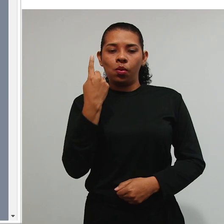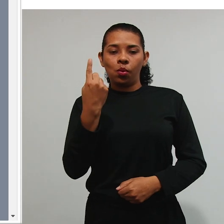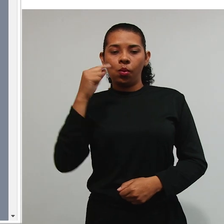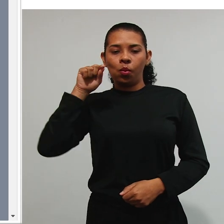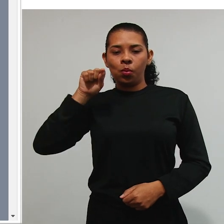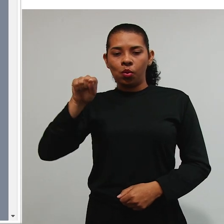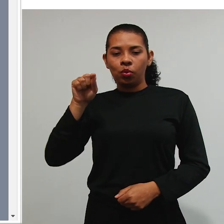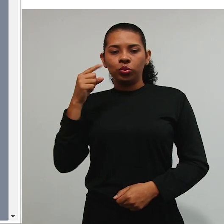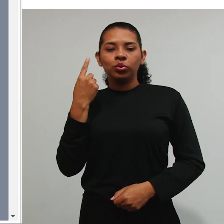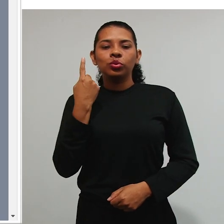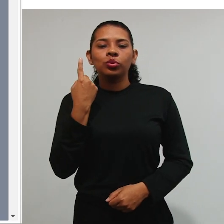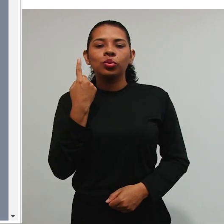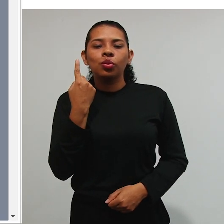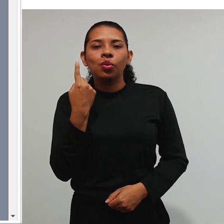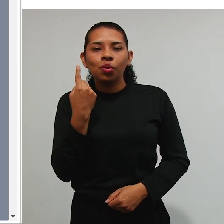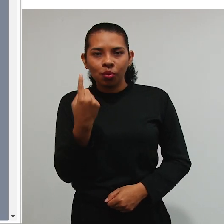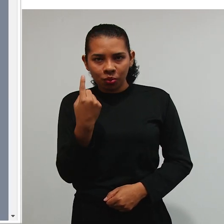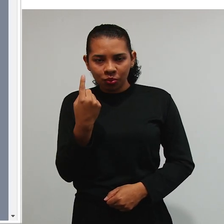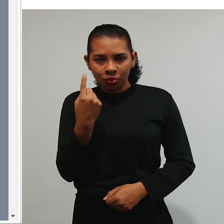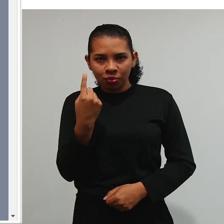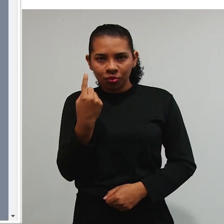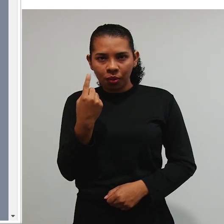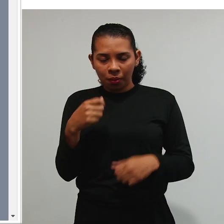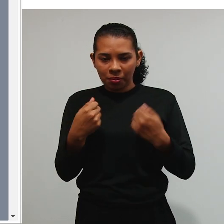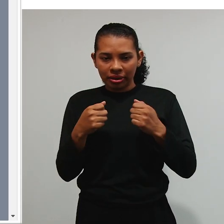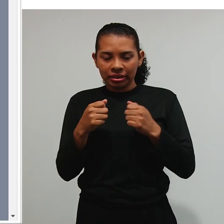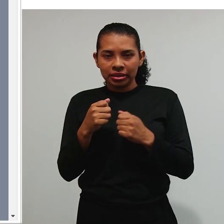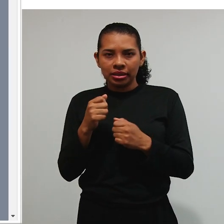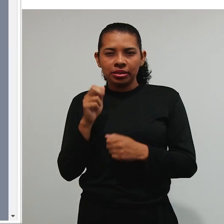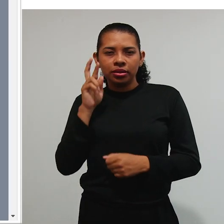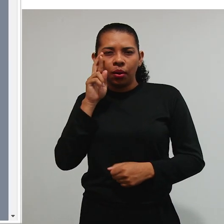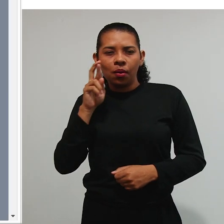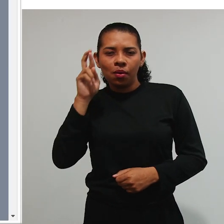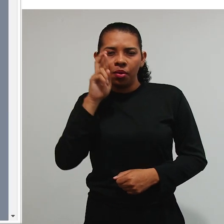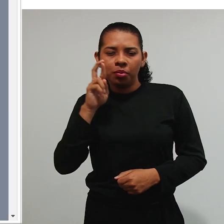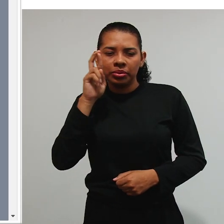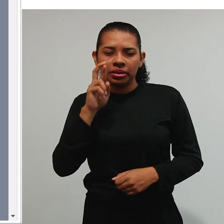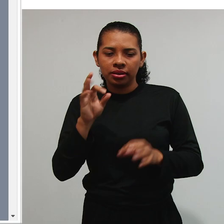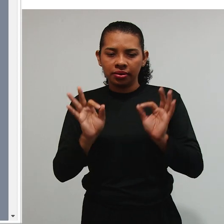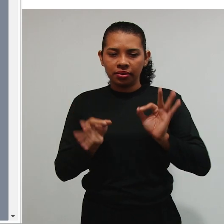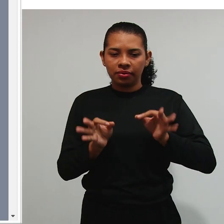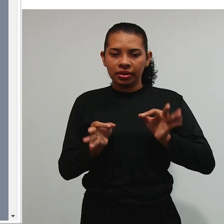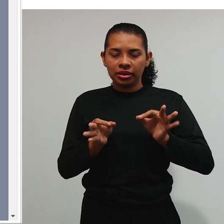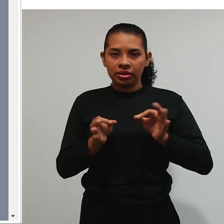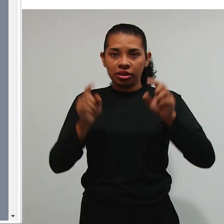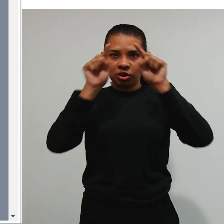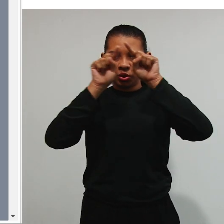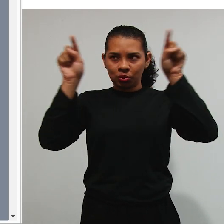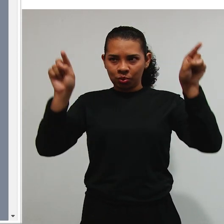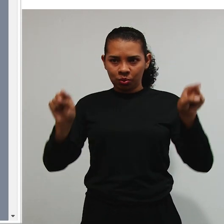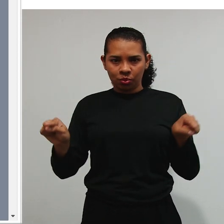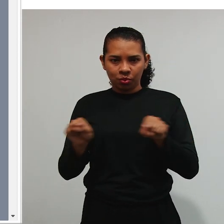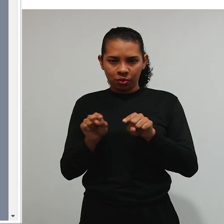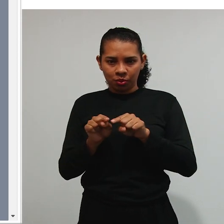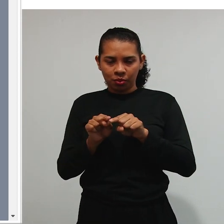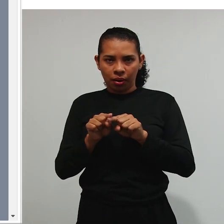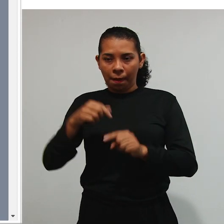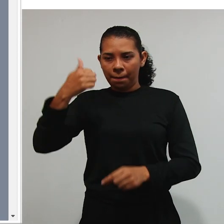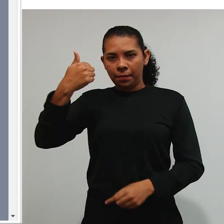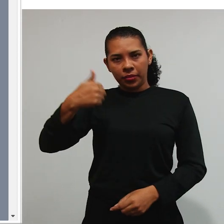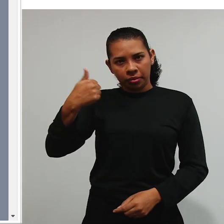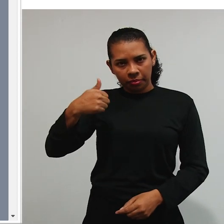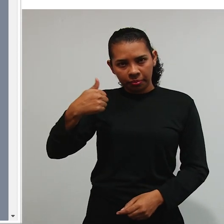Então, essa é uma divisão dentro da seção primária. E aí, a seção secundária, ela vai ter